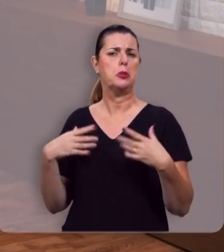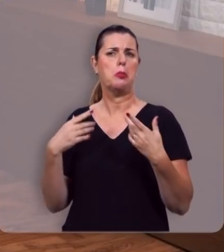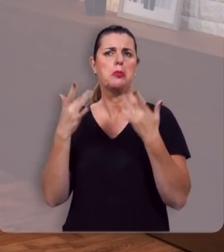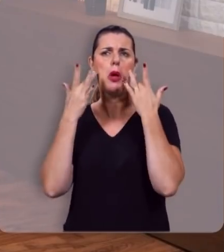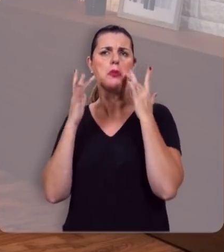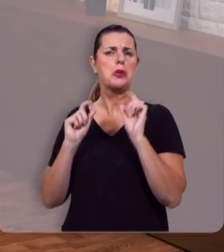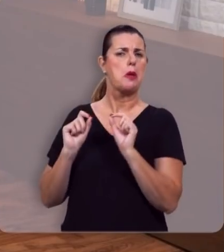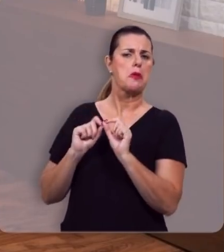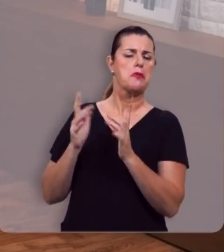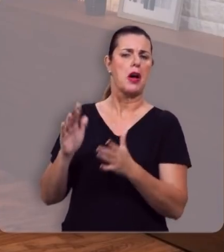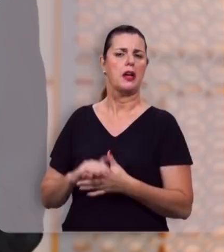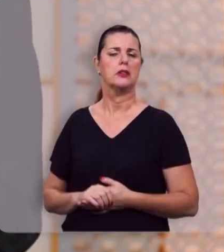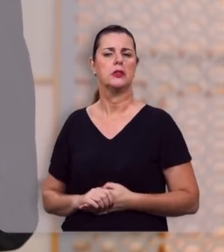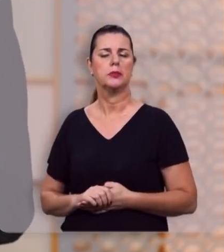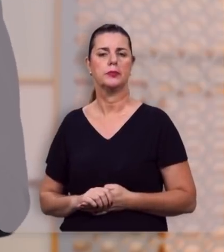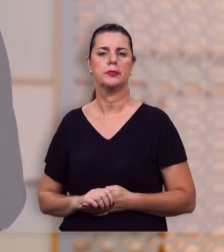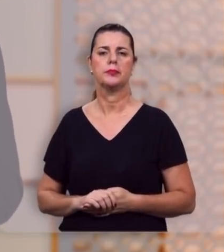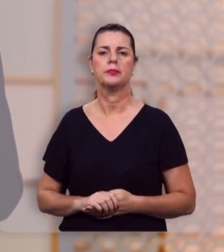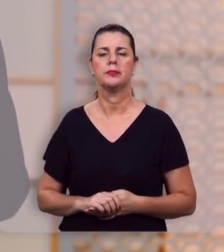fazer.